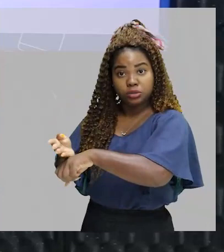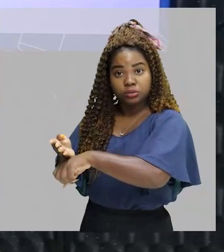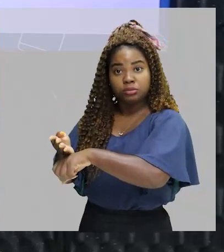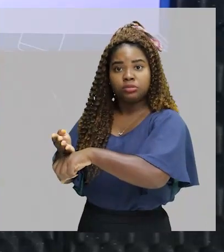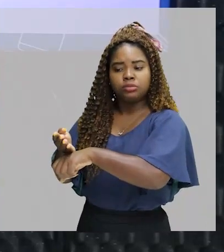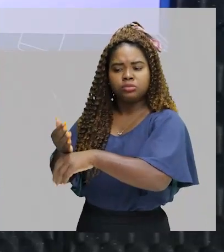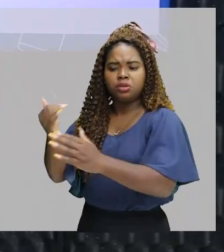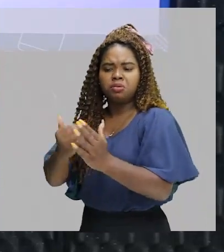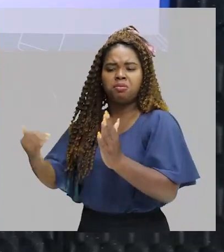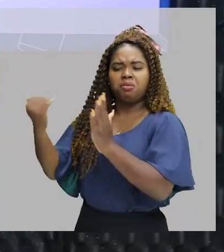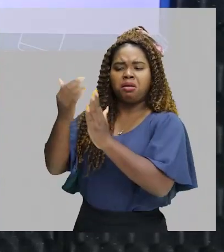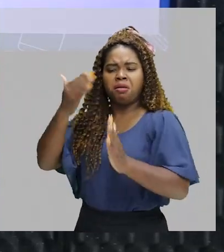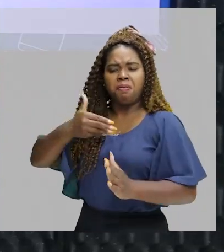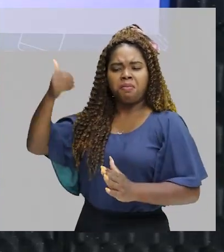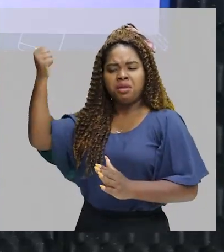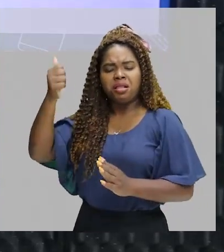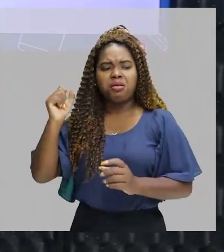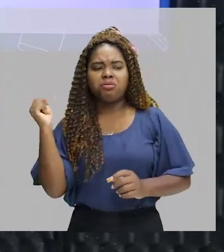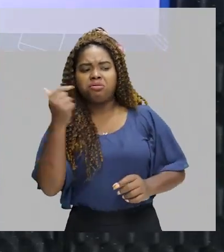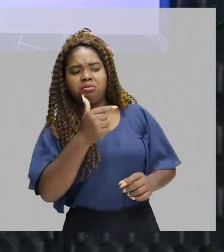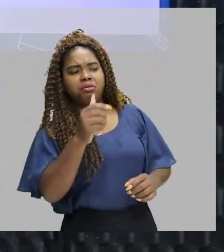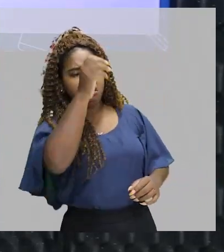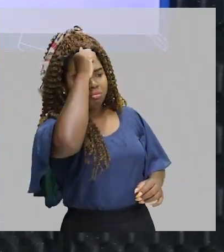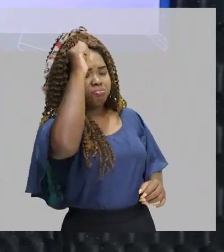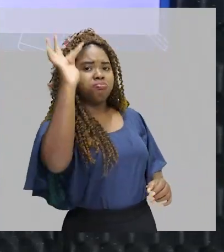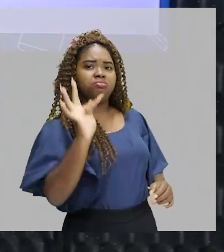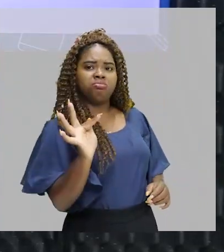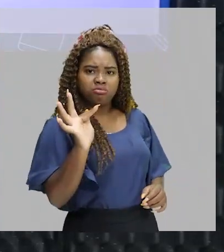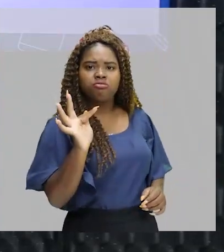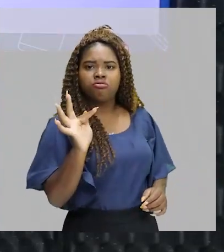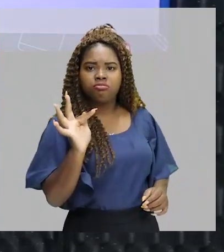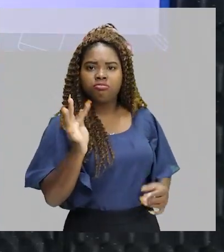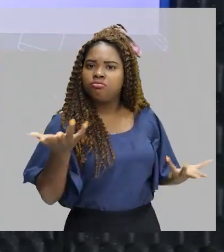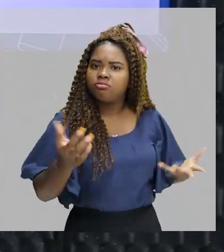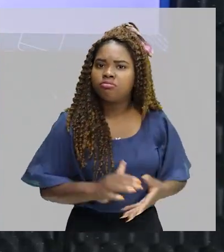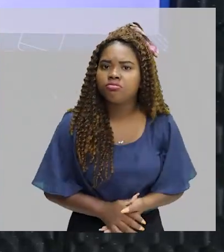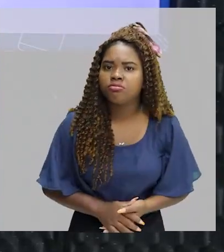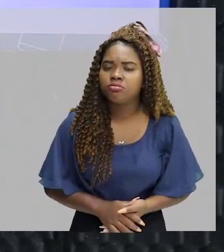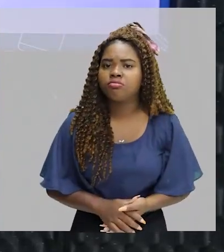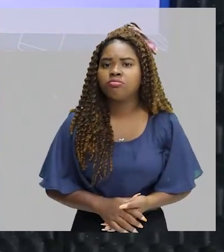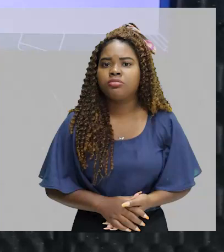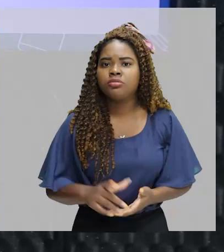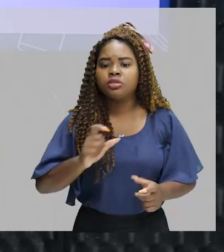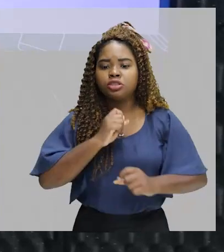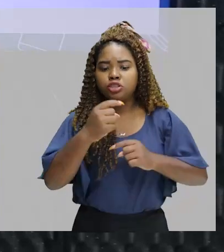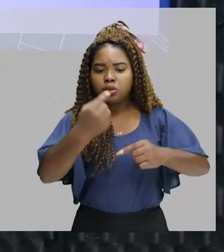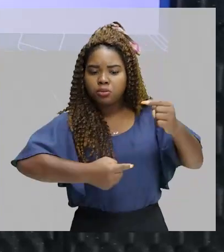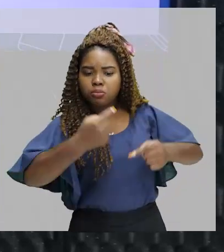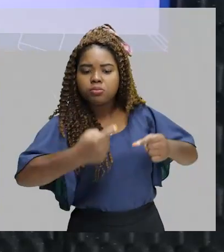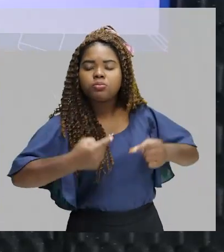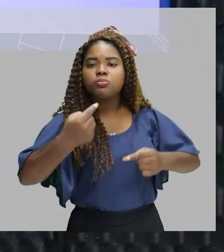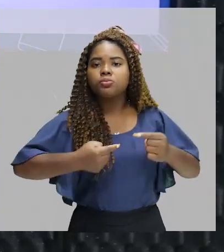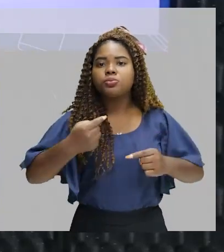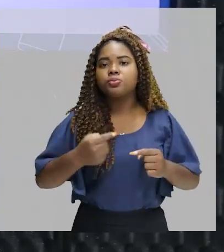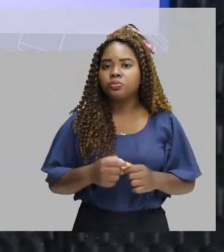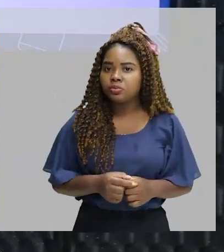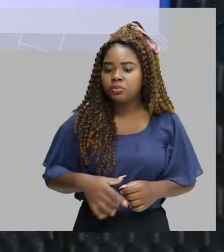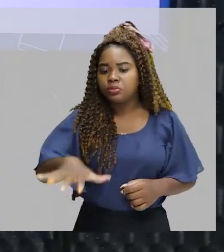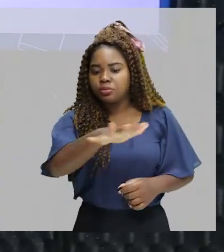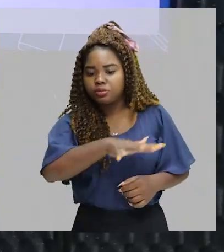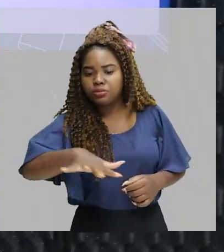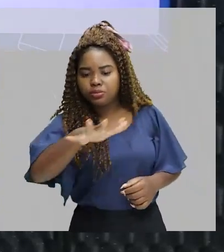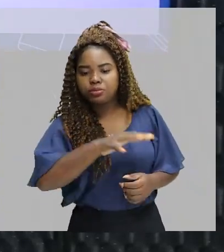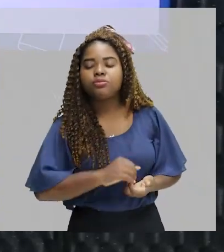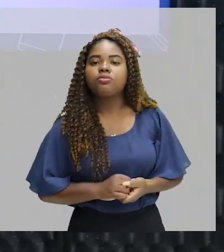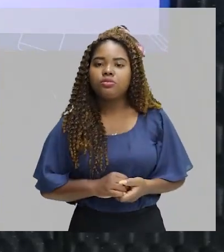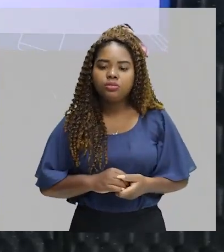dos asiáticos ou dos africanos, e justificavam a dominação política e territorial a partir dessa